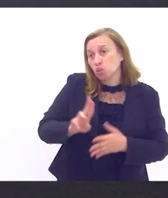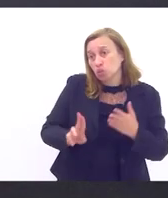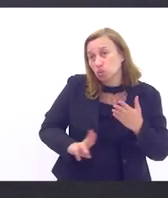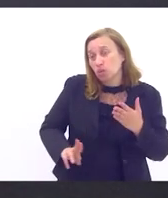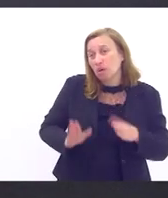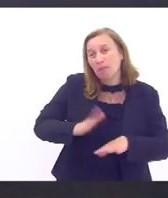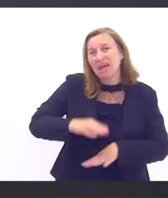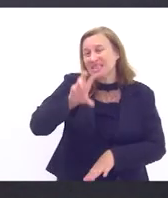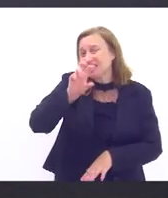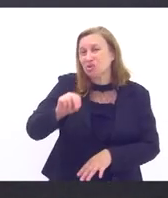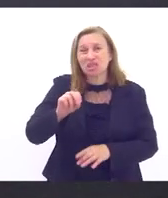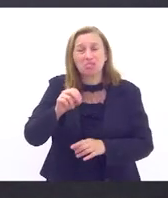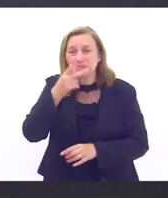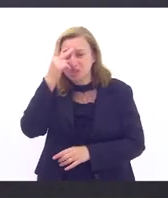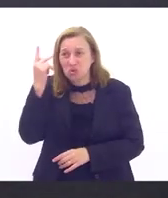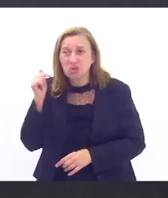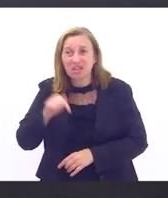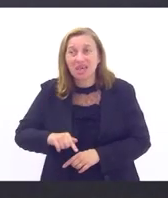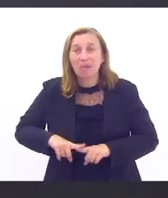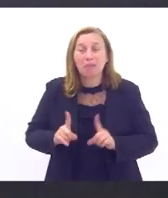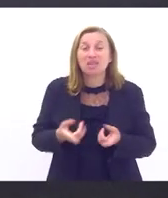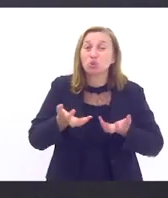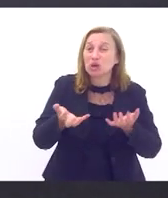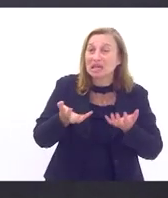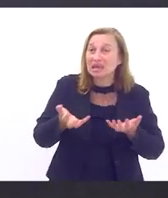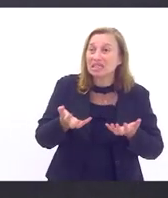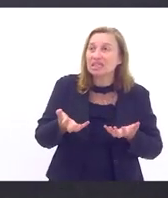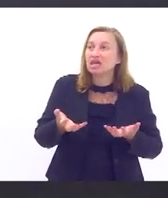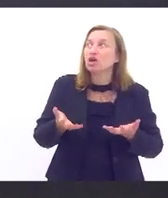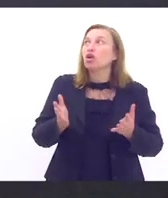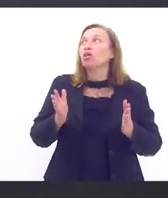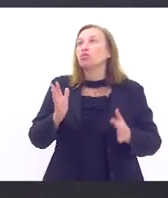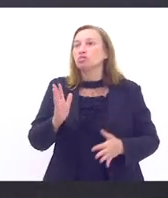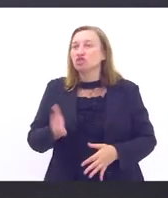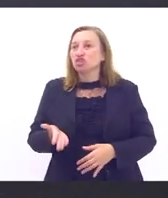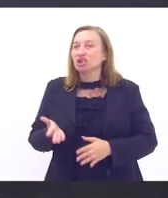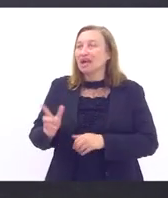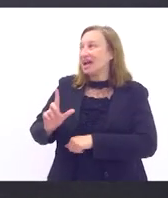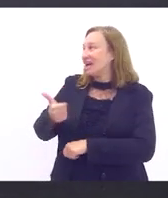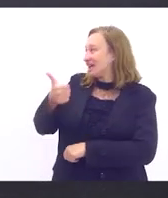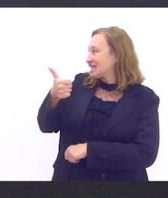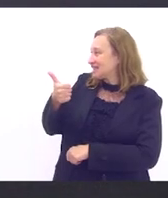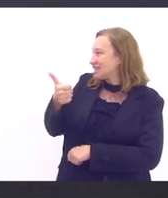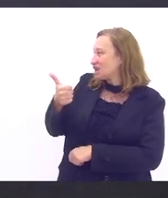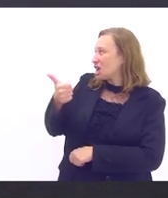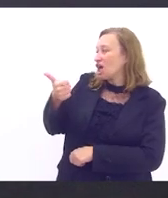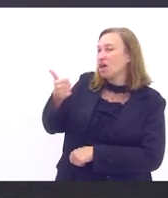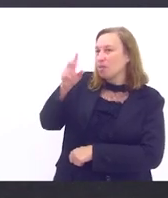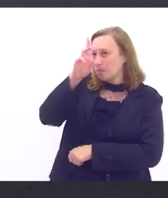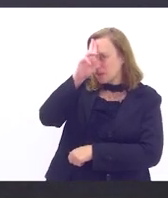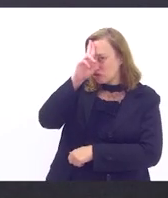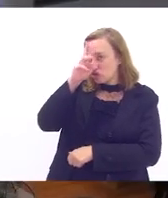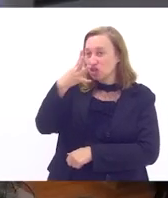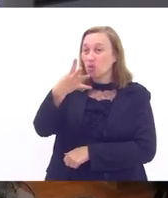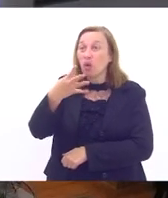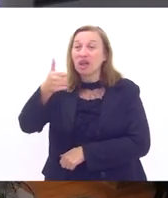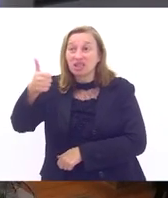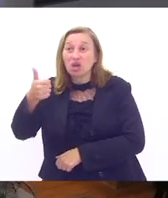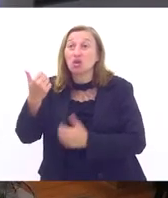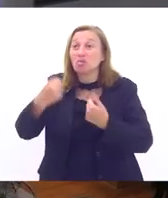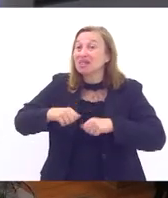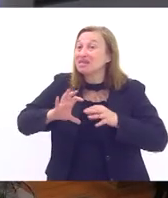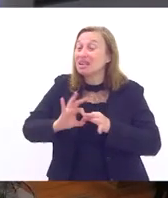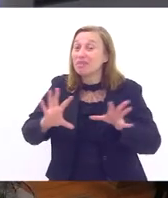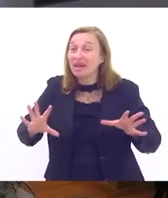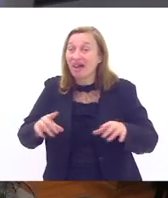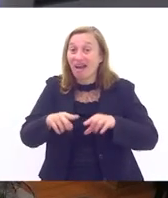de 50 pessoas aqui. Mas eu queria... Como já estamos às 10h, meio-dia e 41, e eu preciso liberar